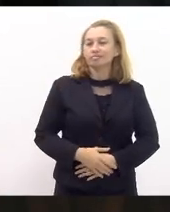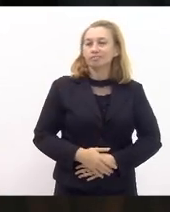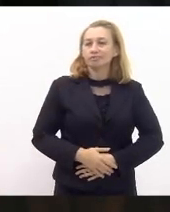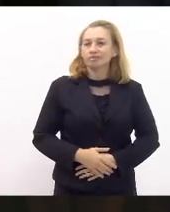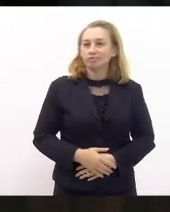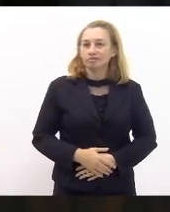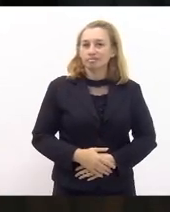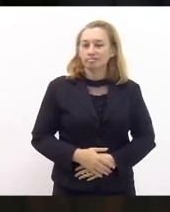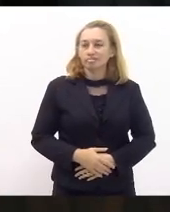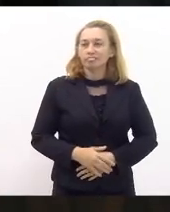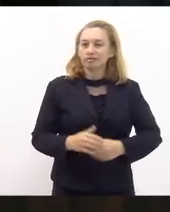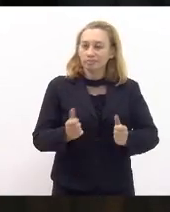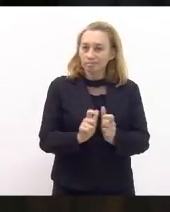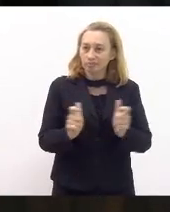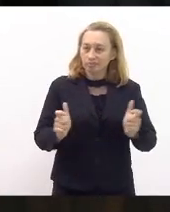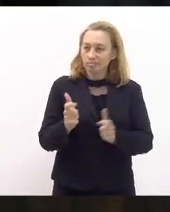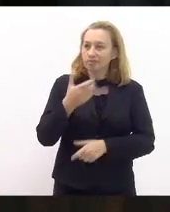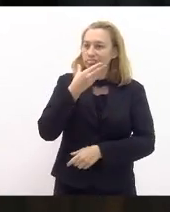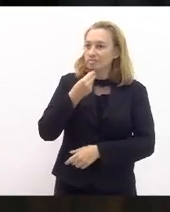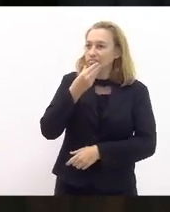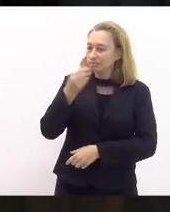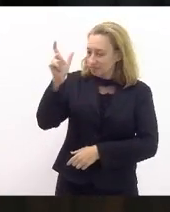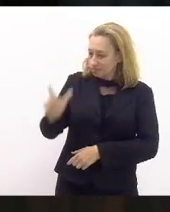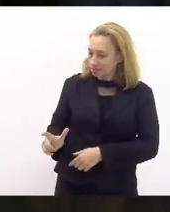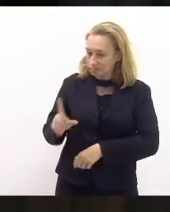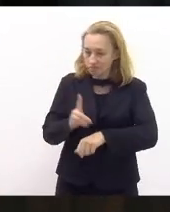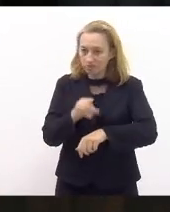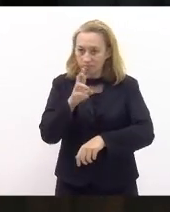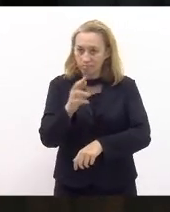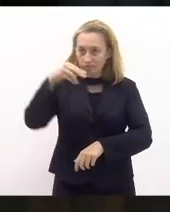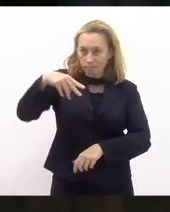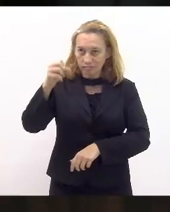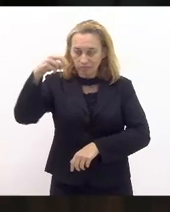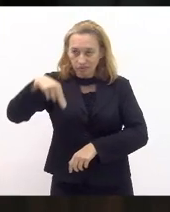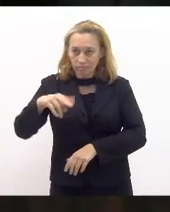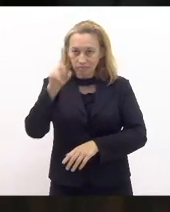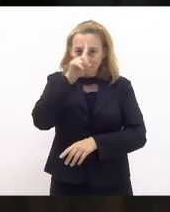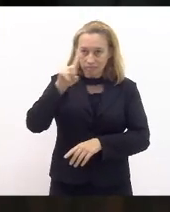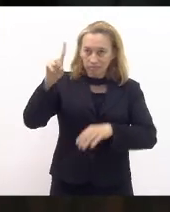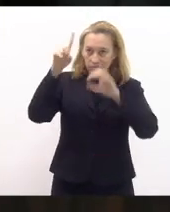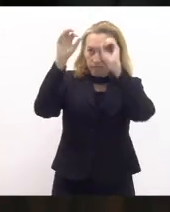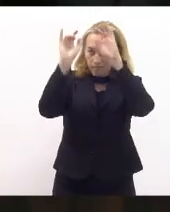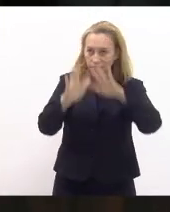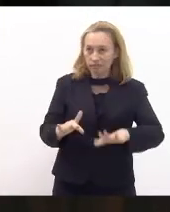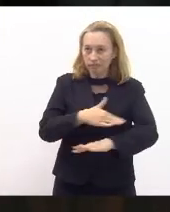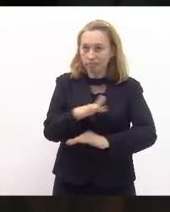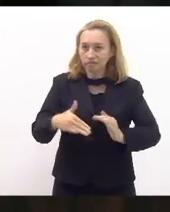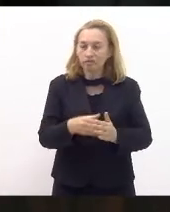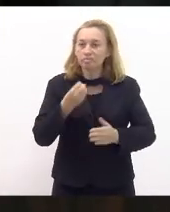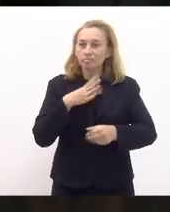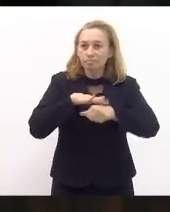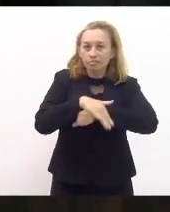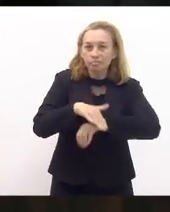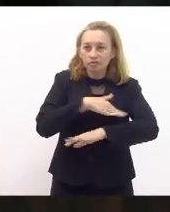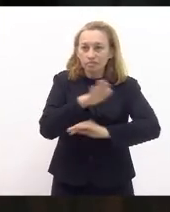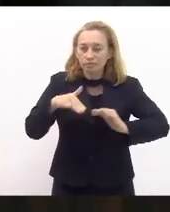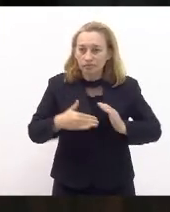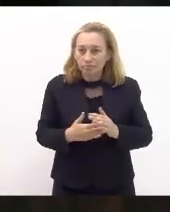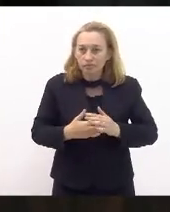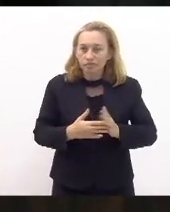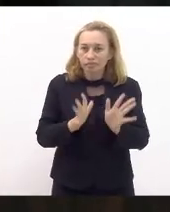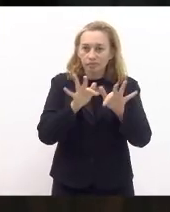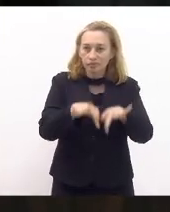prestigiar esse grande homem que é o doutor Nelson Rocha. Que Deus abençoe a todos, uma boa noite para todos.